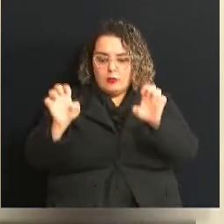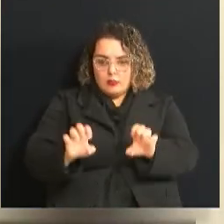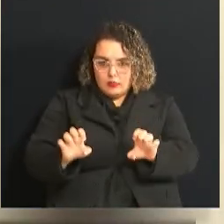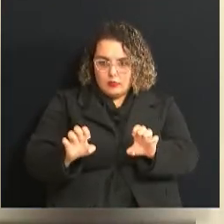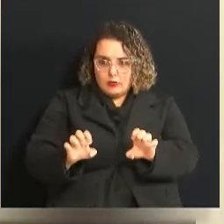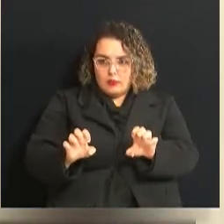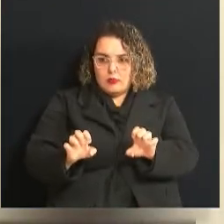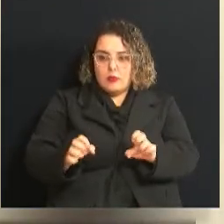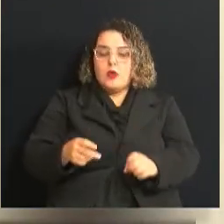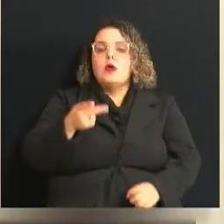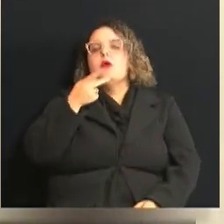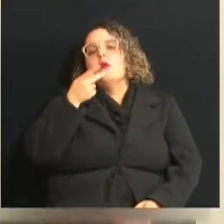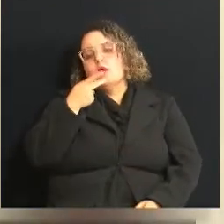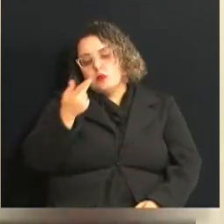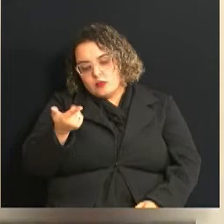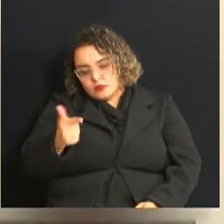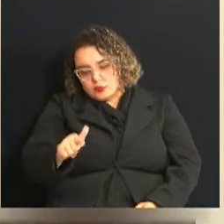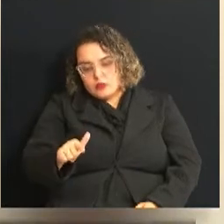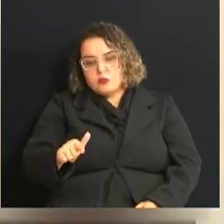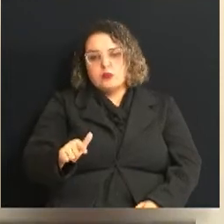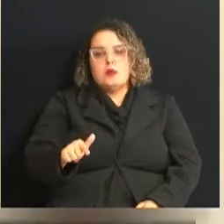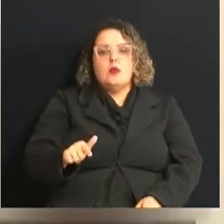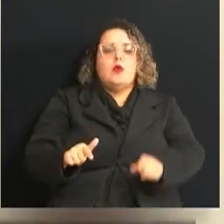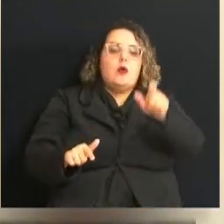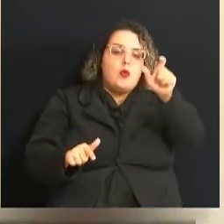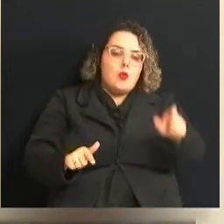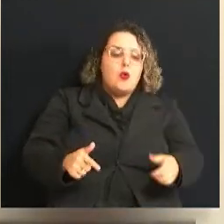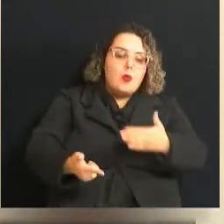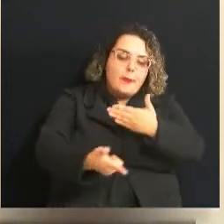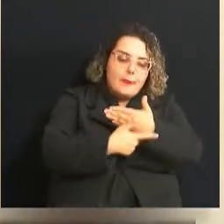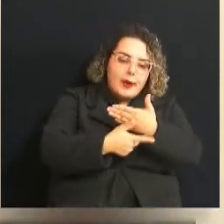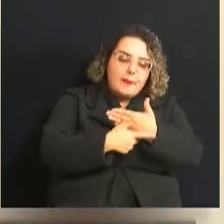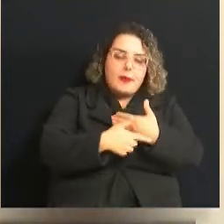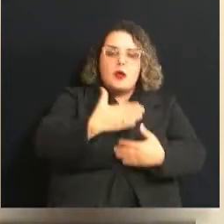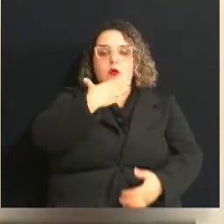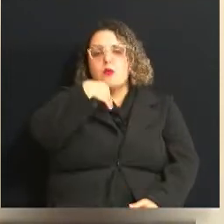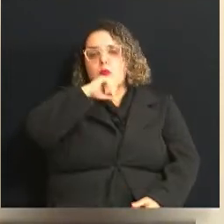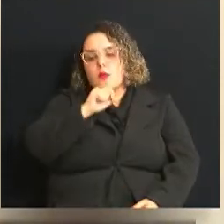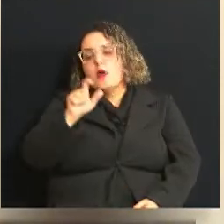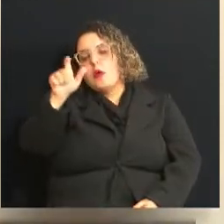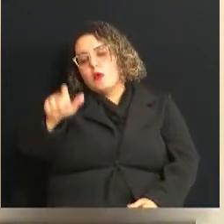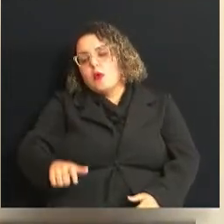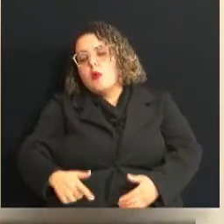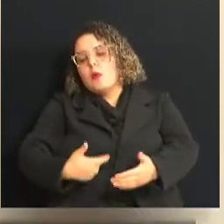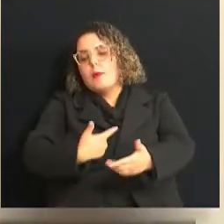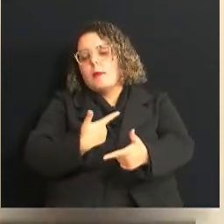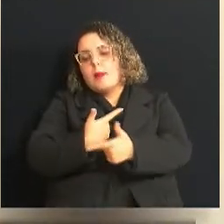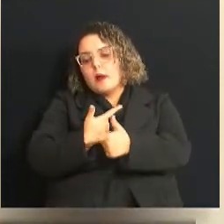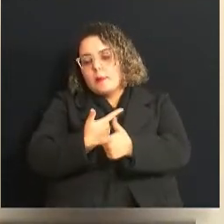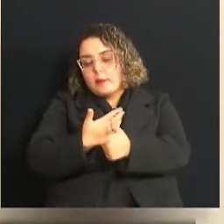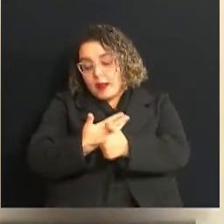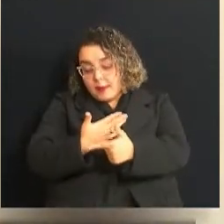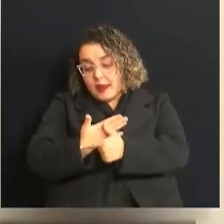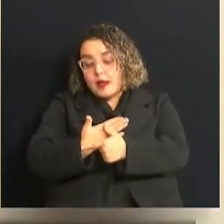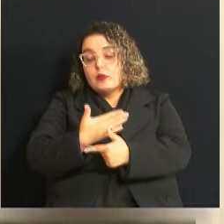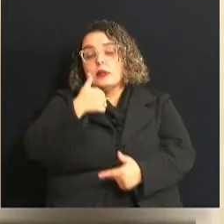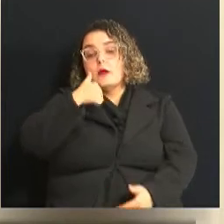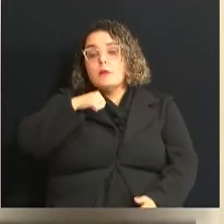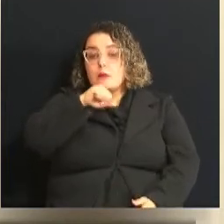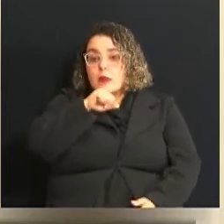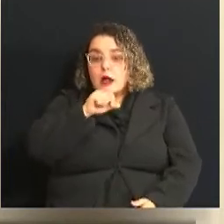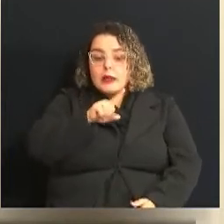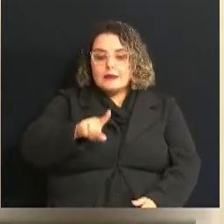eu volto a dizer, alguém fazendo a função materna, alguém fazendo a função paterna, né? A maioria, quando